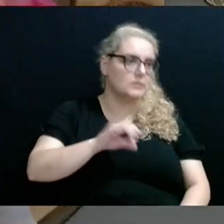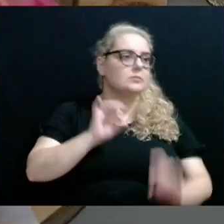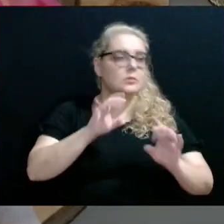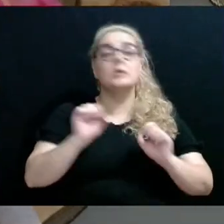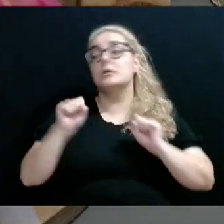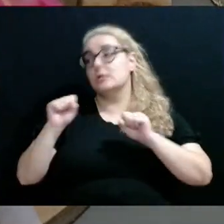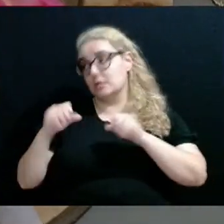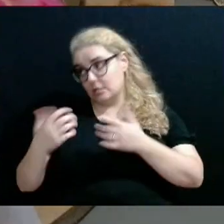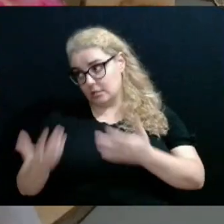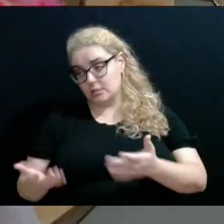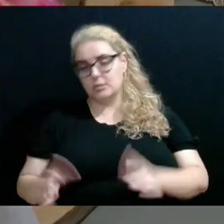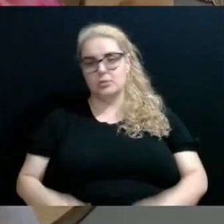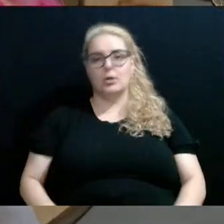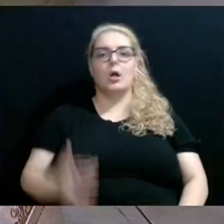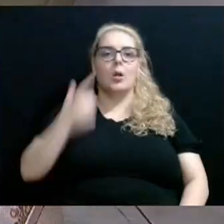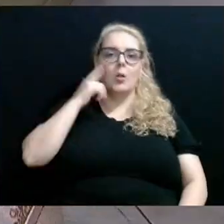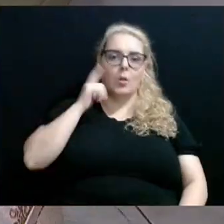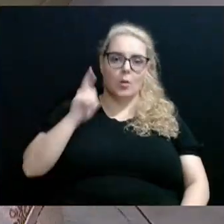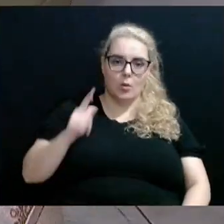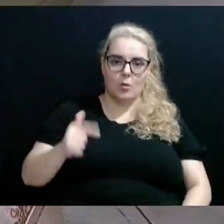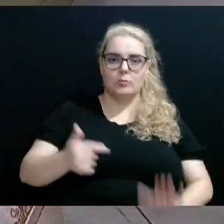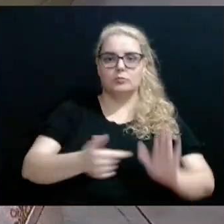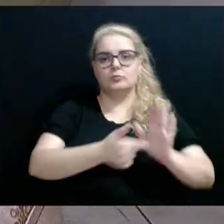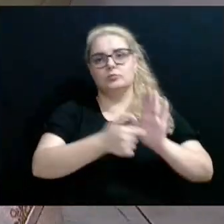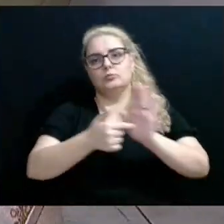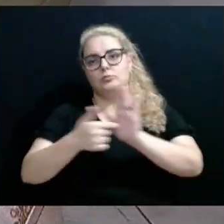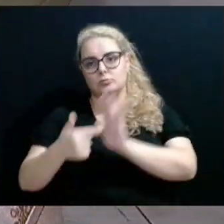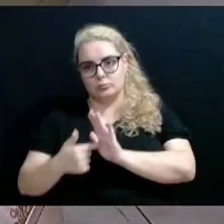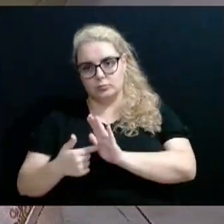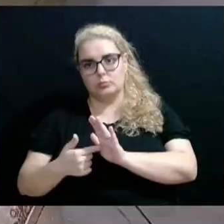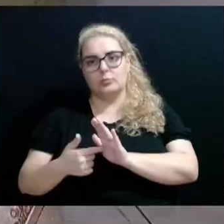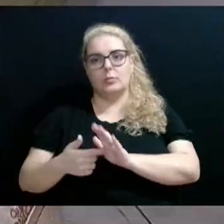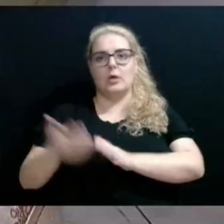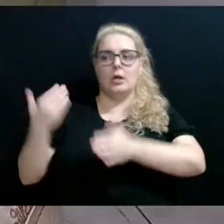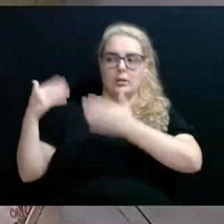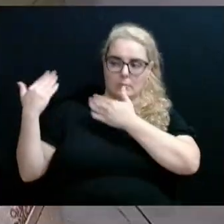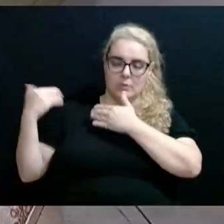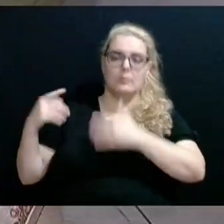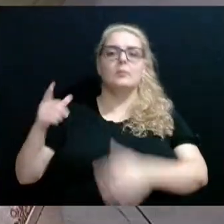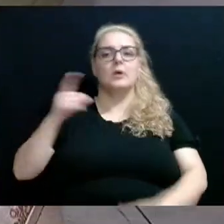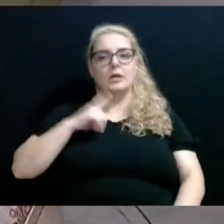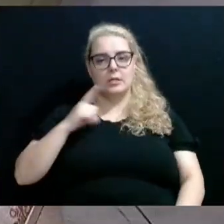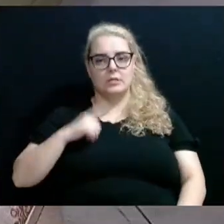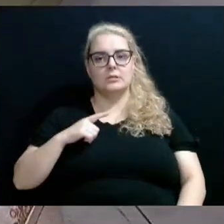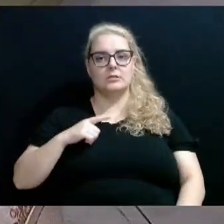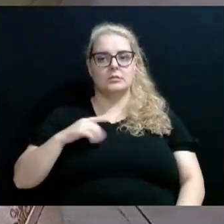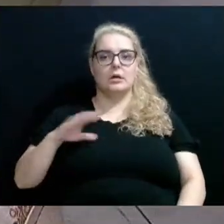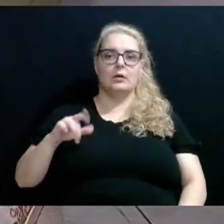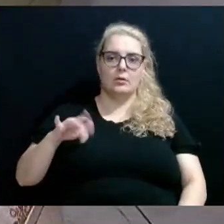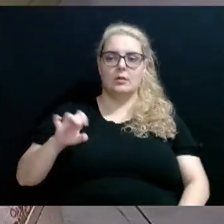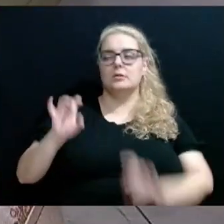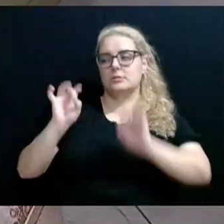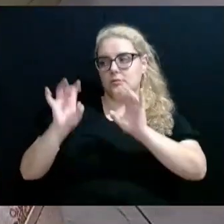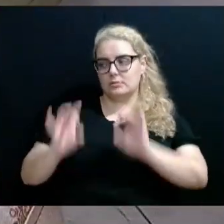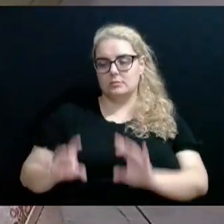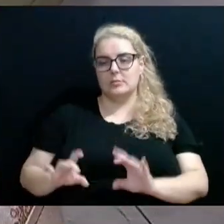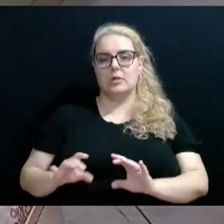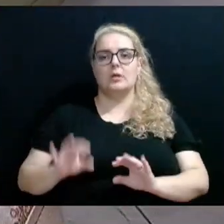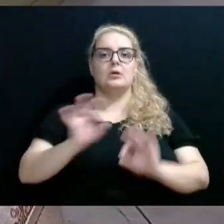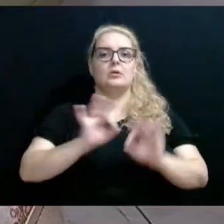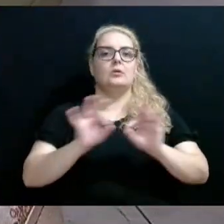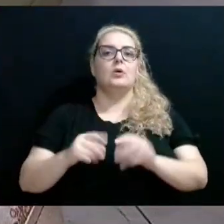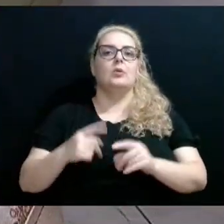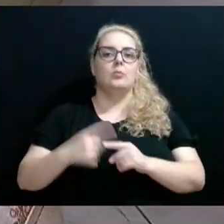especial. Lógico, eu mostro já que já passou, né? Mas eu tenho ainda essa coleção especial que eu acabo montando. Porque todo